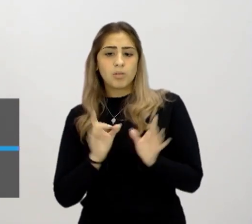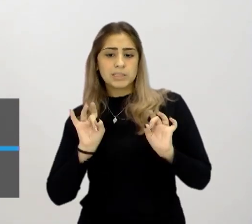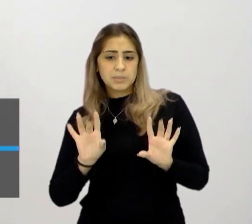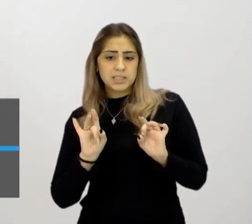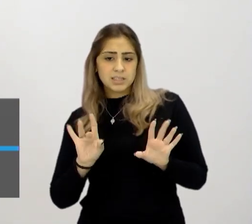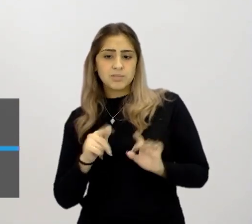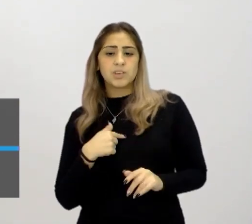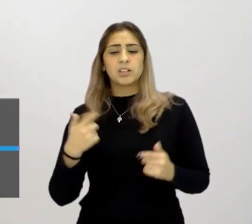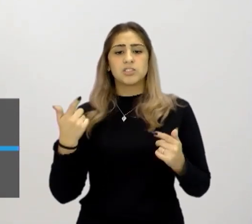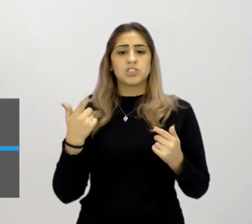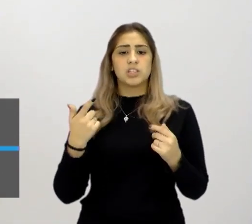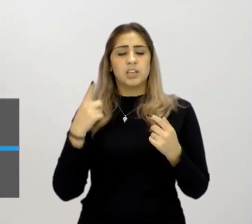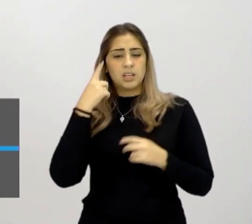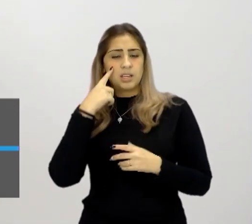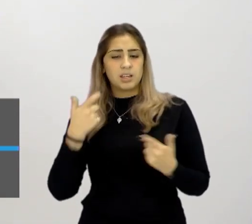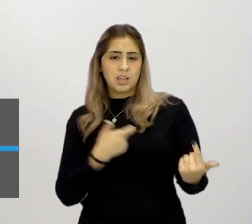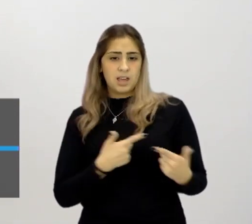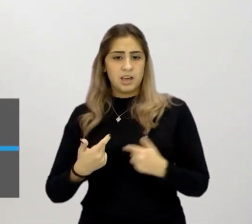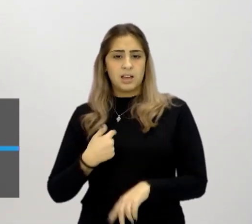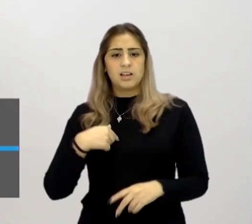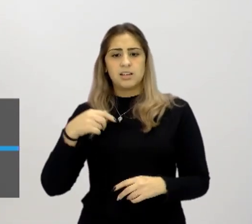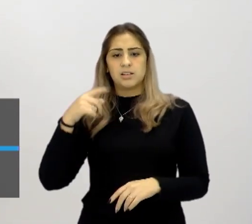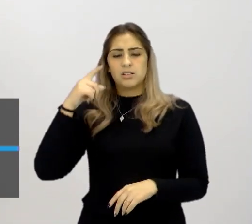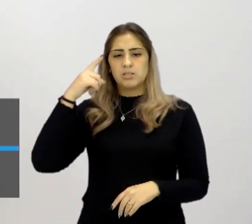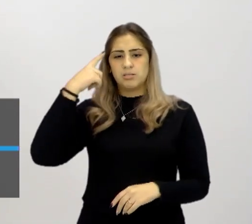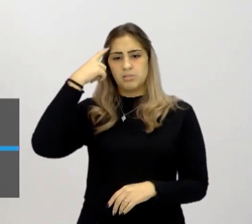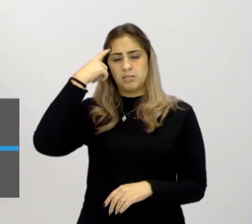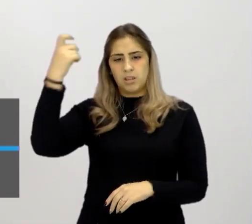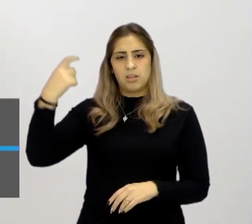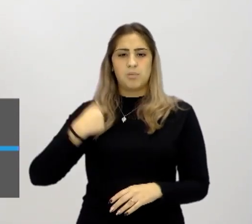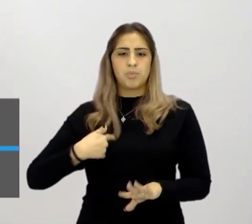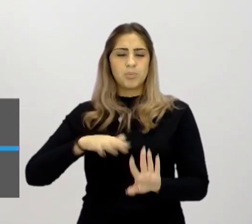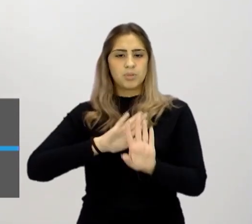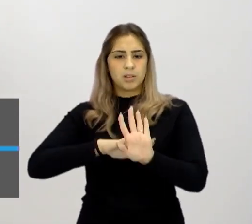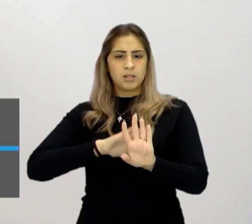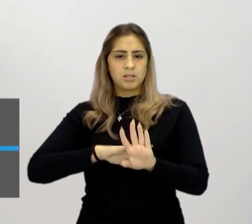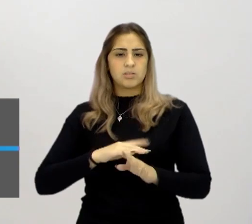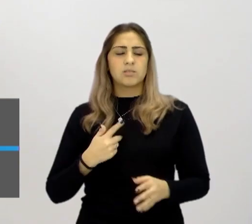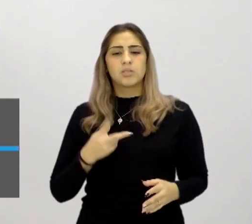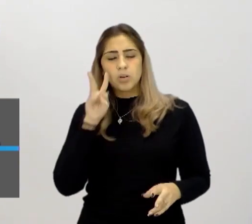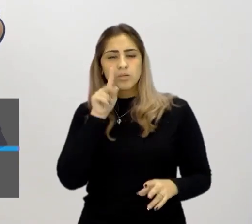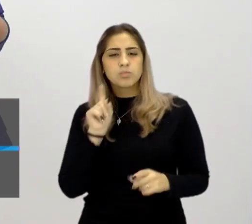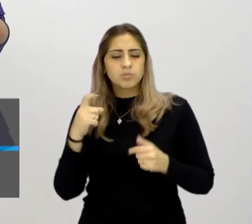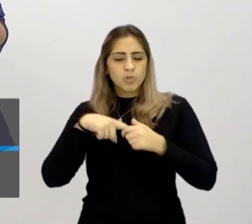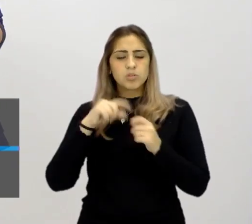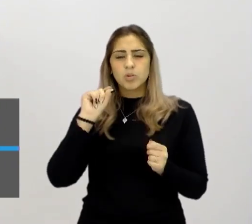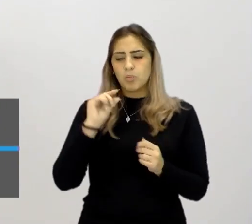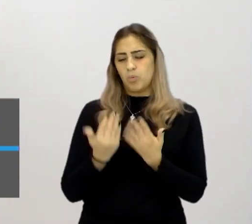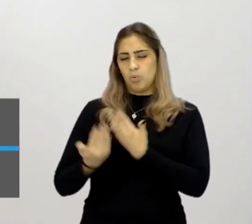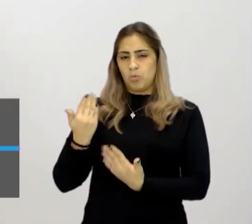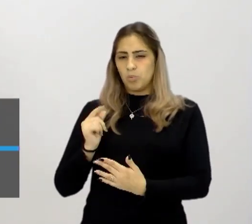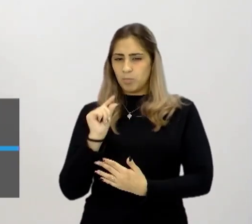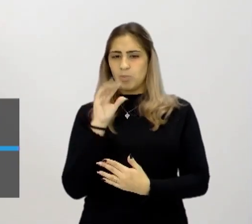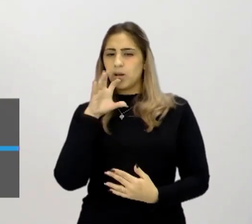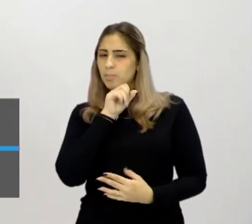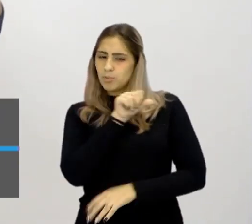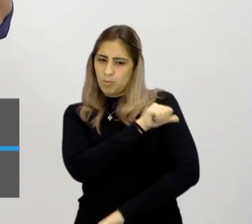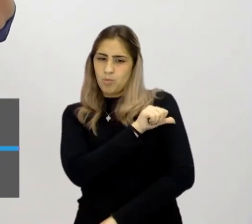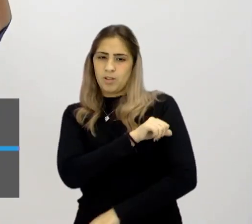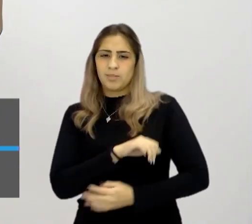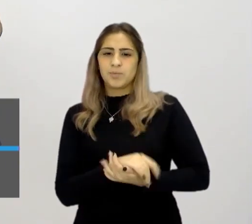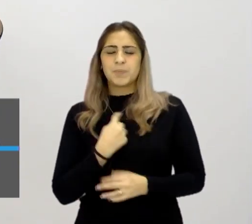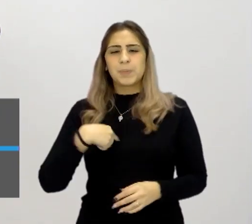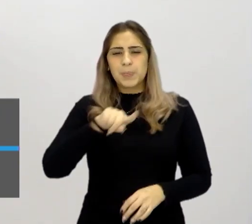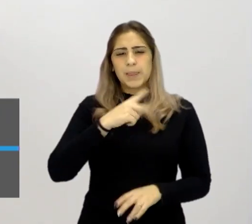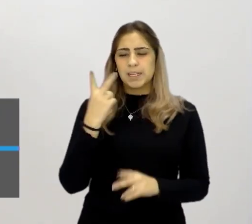Guerra Fria. Bom, olha só, volta comigo só mais um pouquinho, Nono, porque olha só,